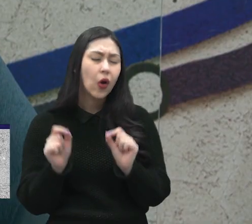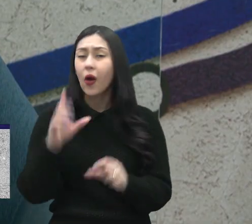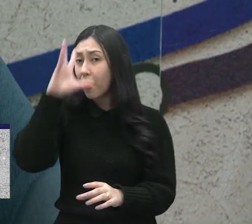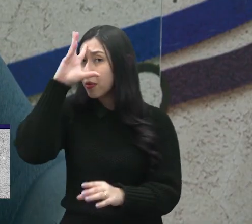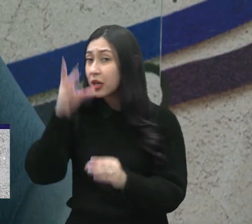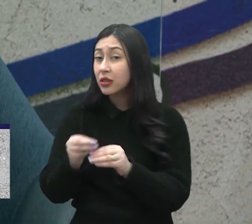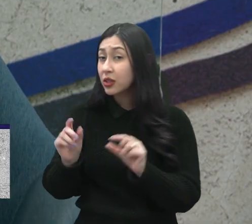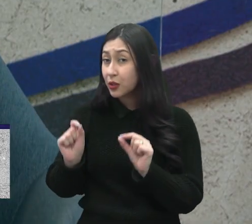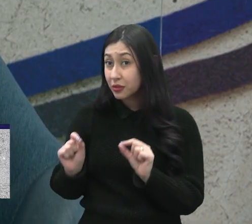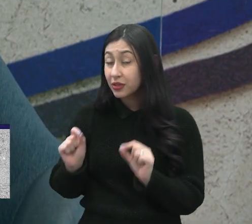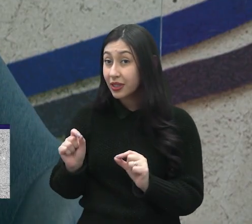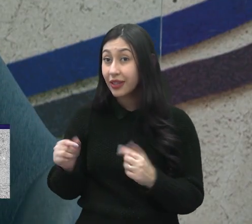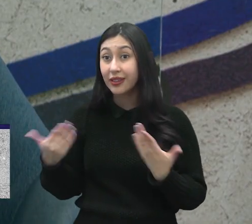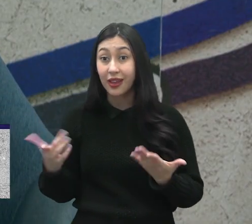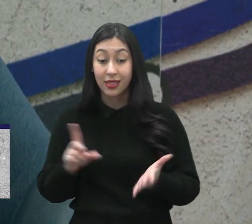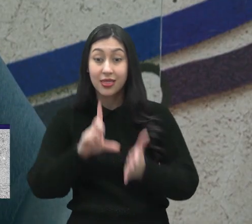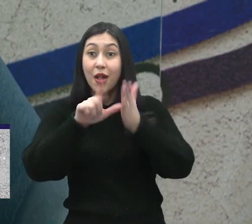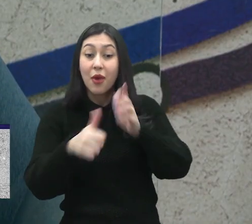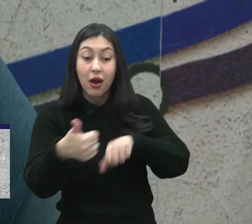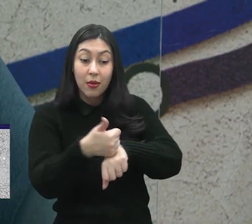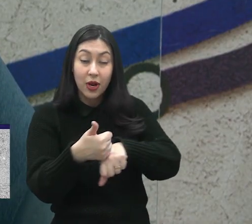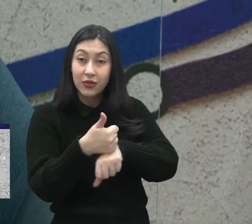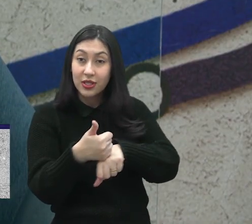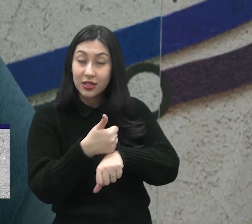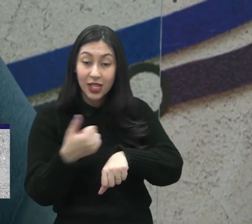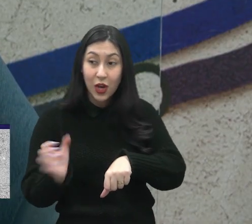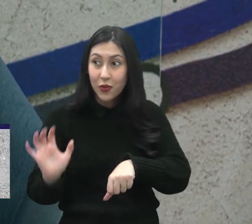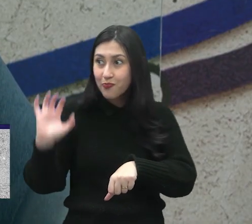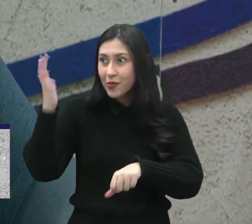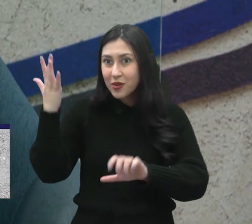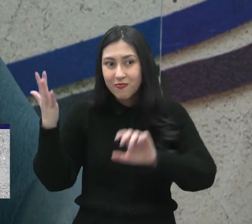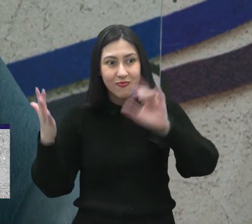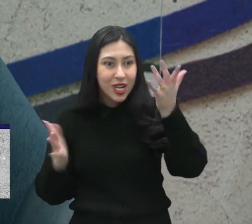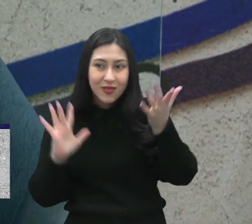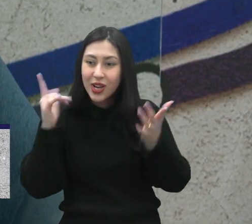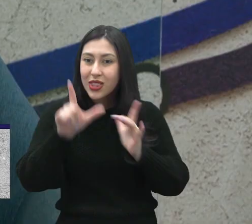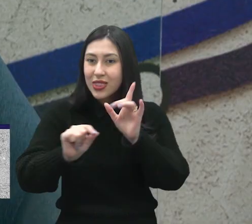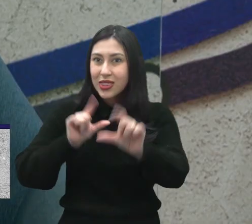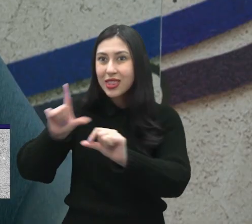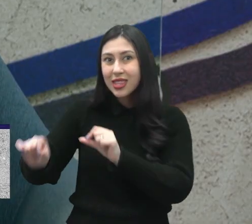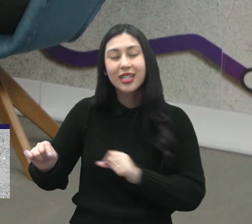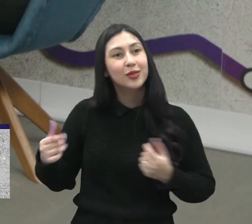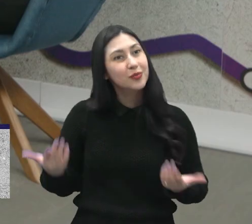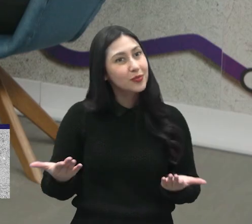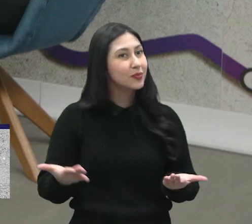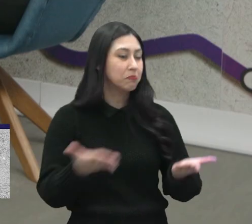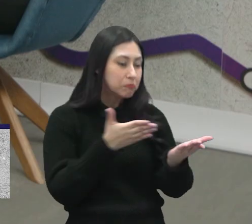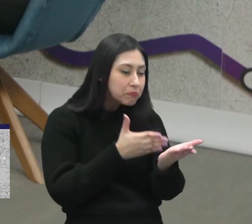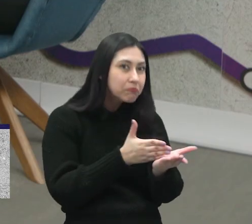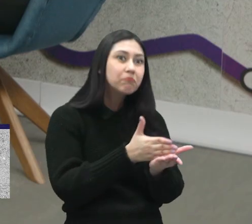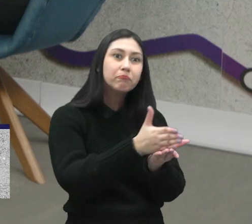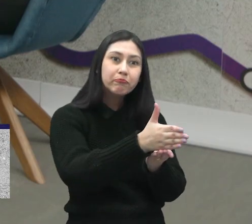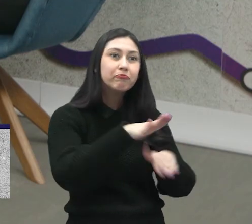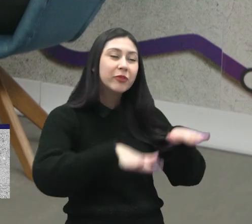pouco mais. E essas profissões depois elas começam a surgir aí como um leque de opção. É o caminho, né, também muitas vezes